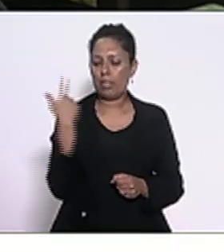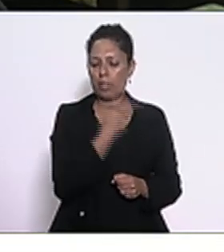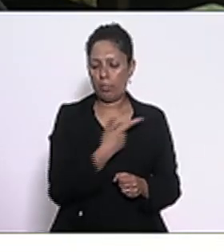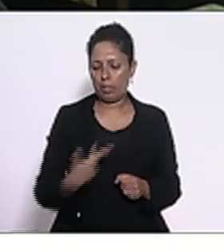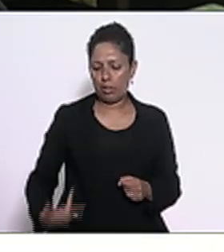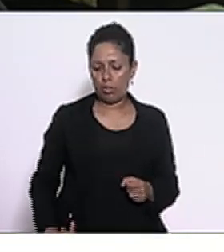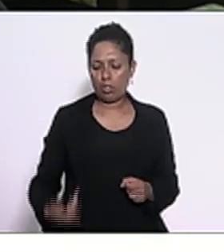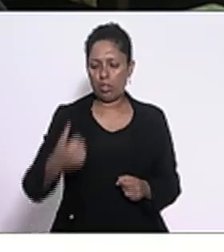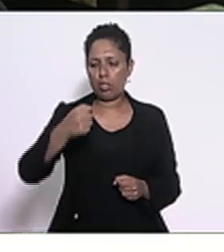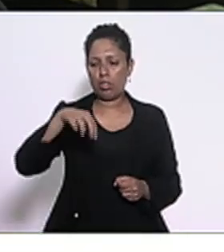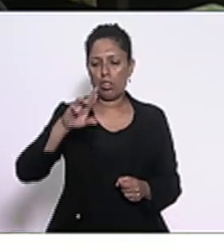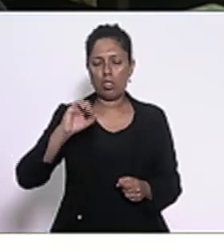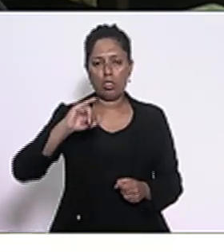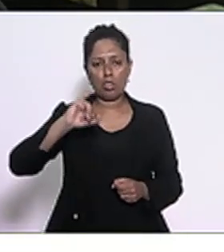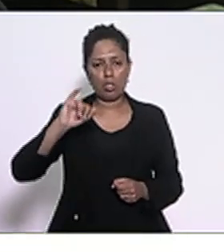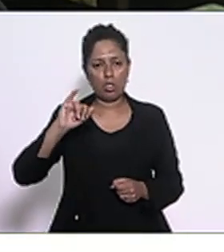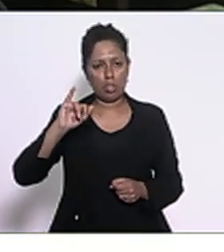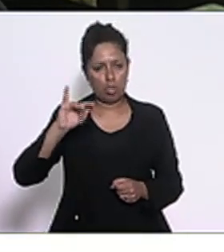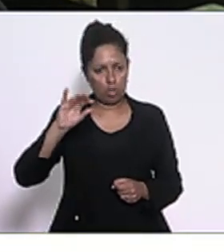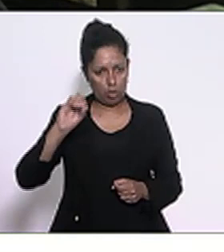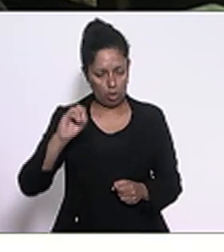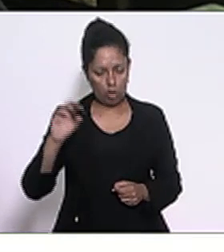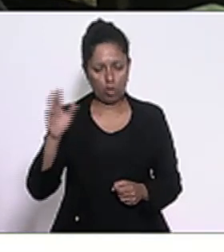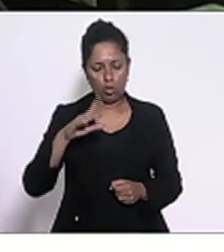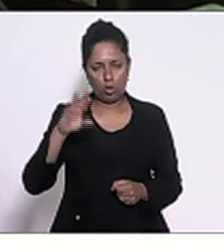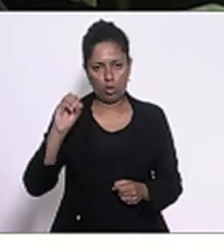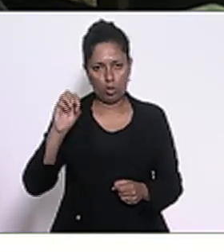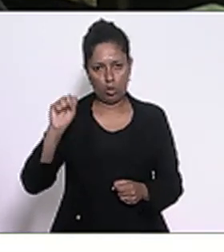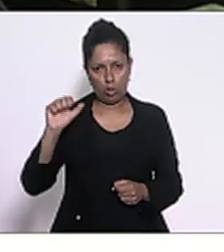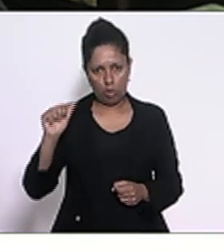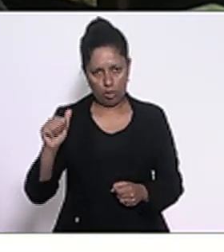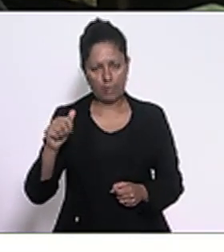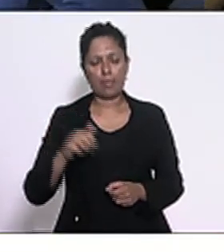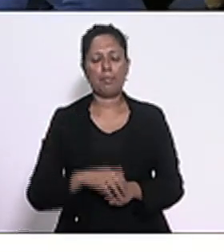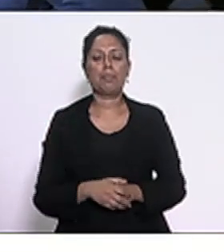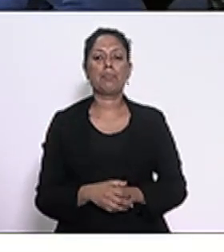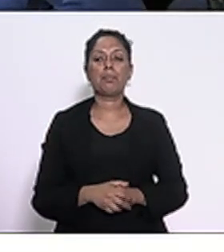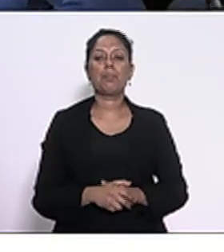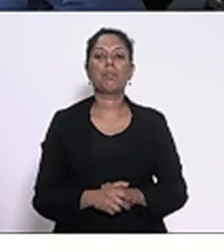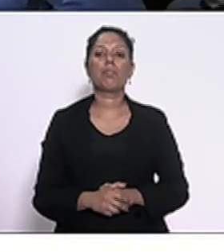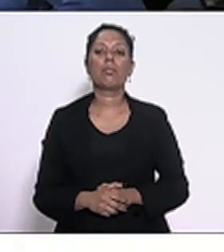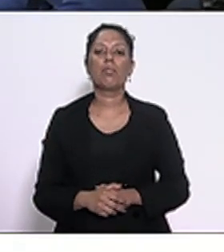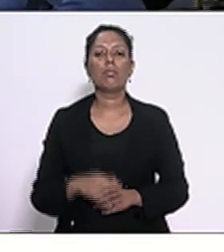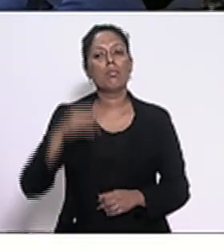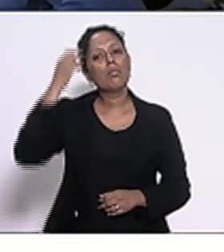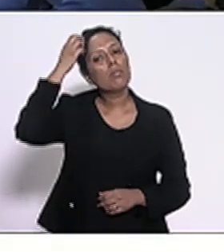Rosa, e depois voltaremos às questões trazidas pelo presidente Marcos Vieira.